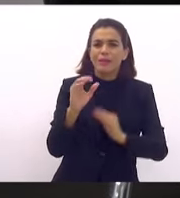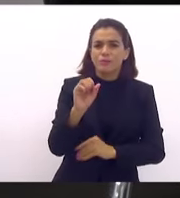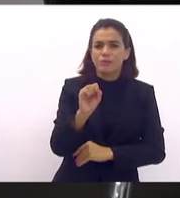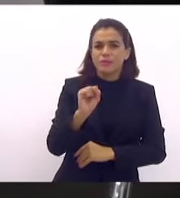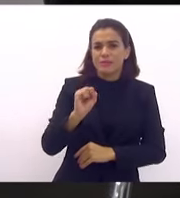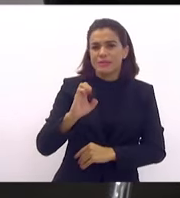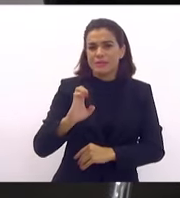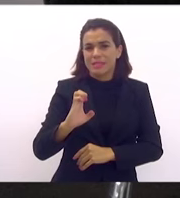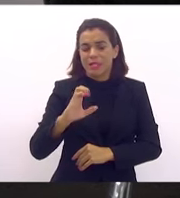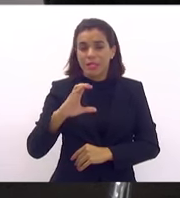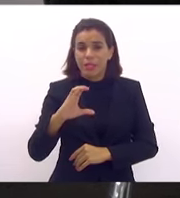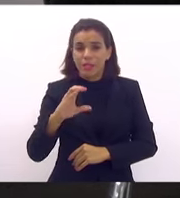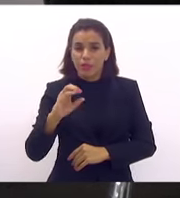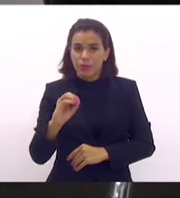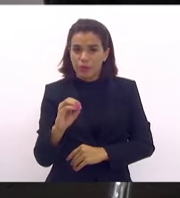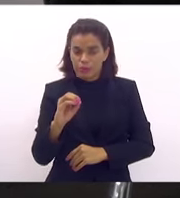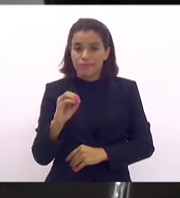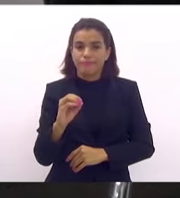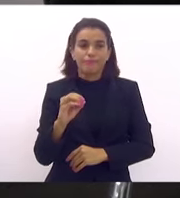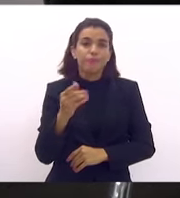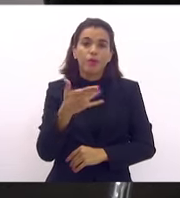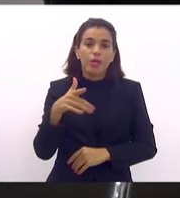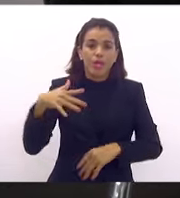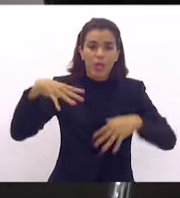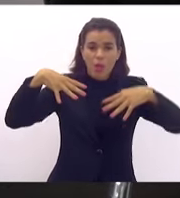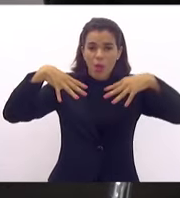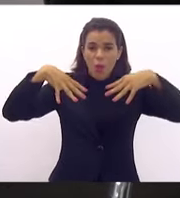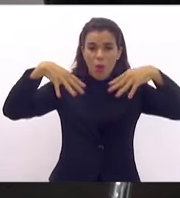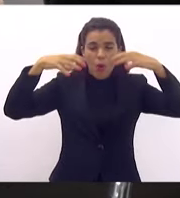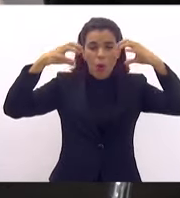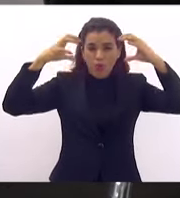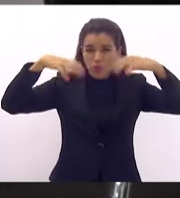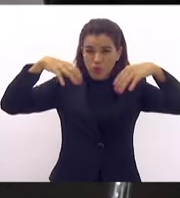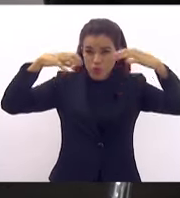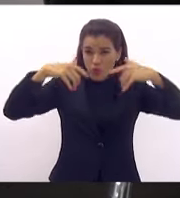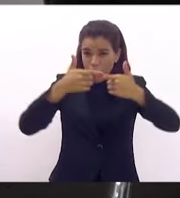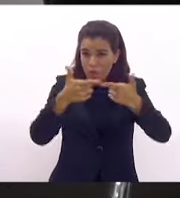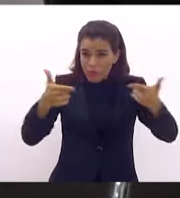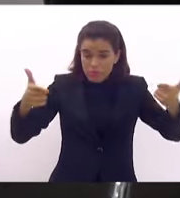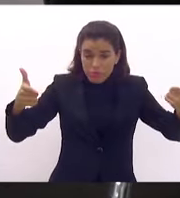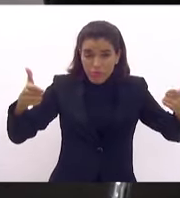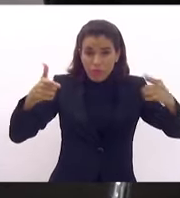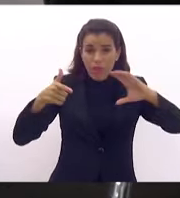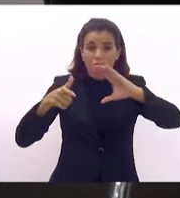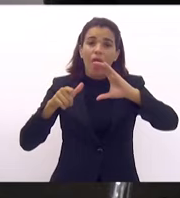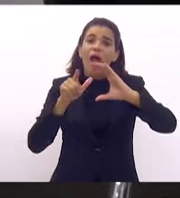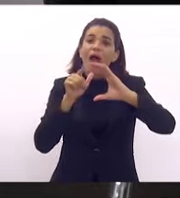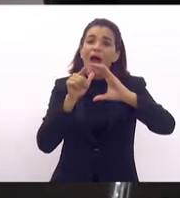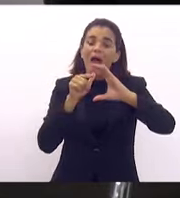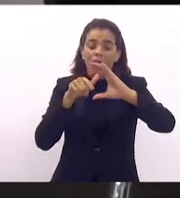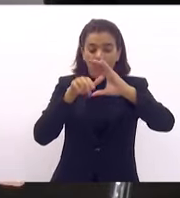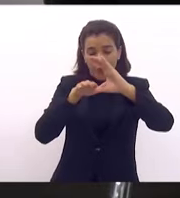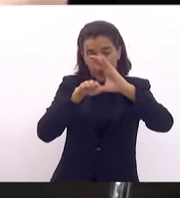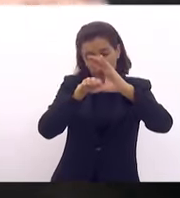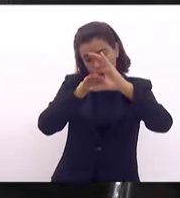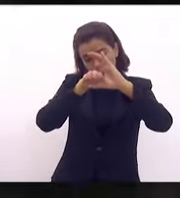tempo seco, quando não está chovendo, o esgoto fica parado no fundo da galeria. Verdade. Mas, quando chega o período